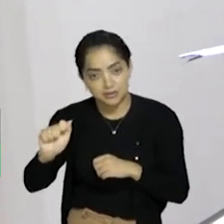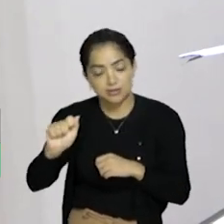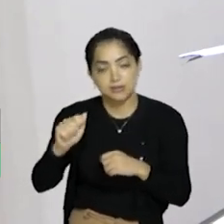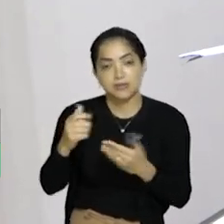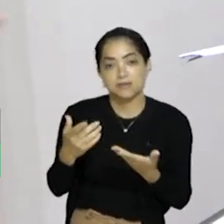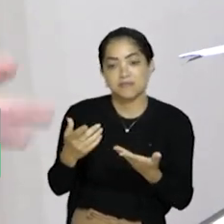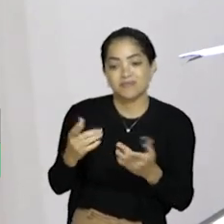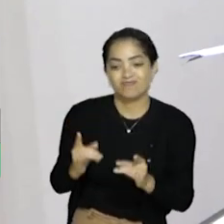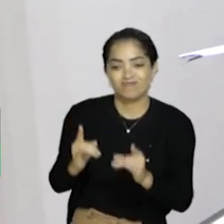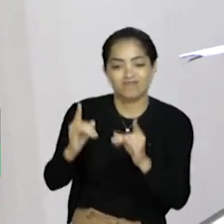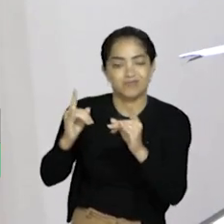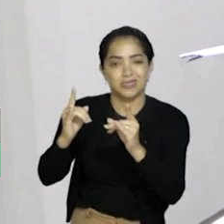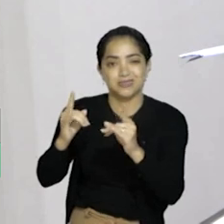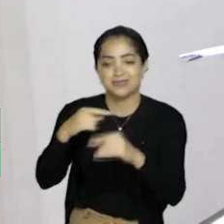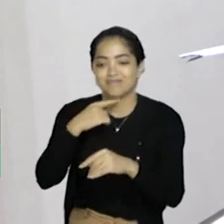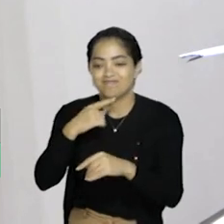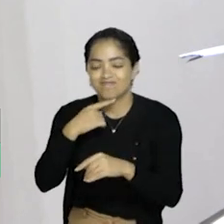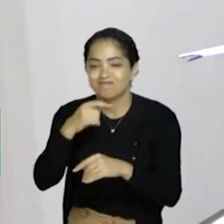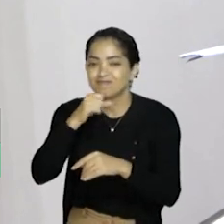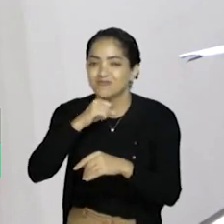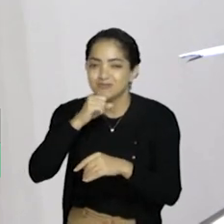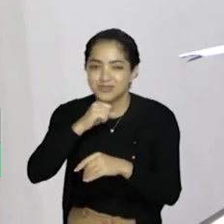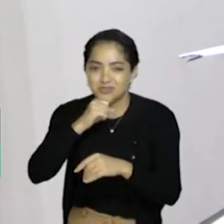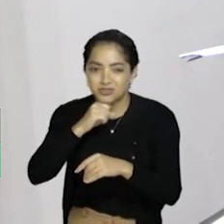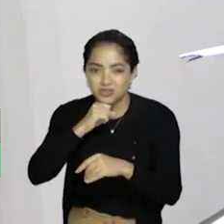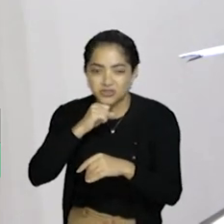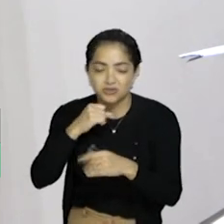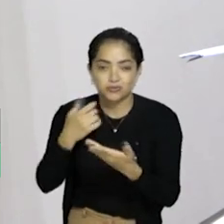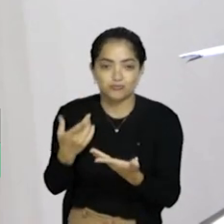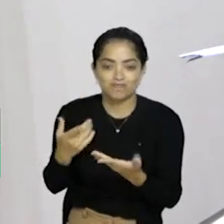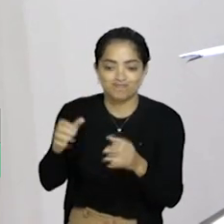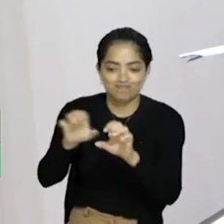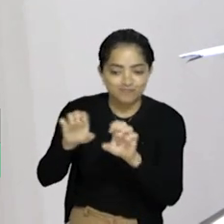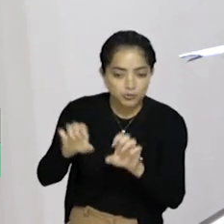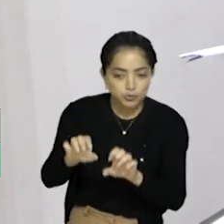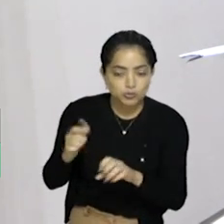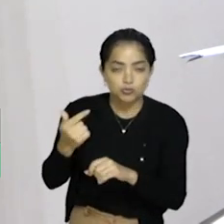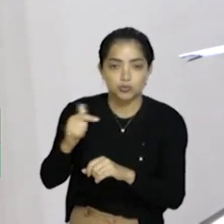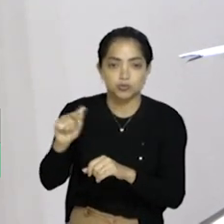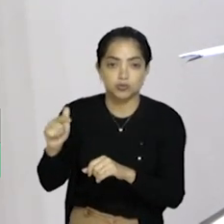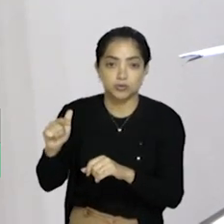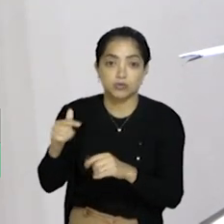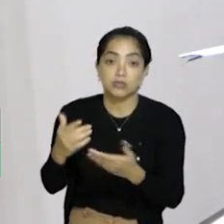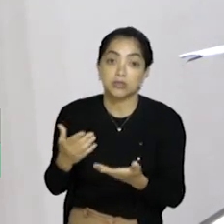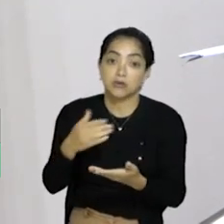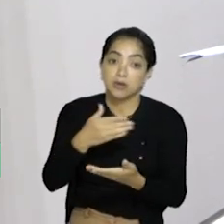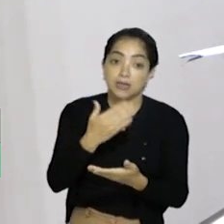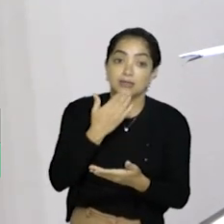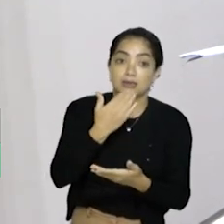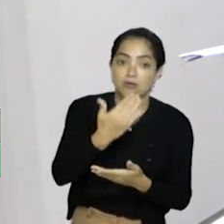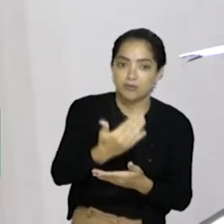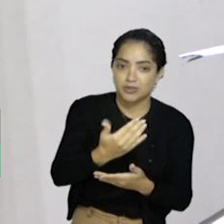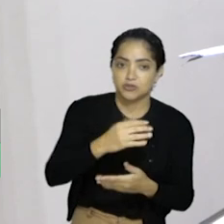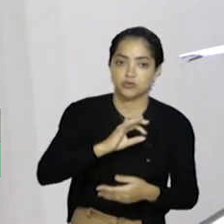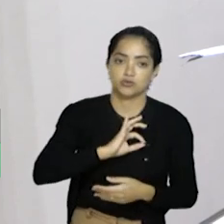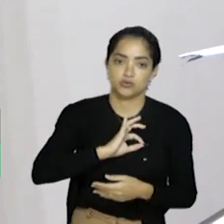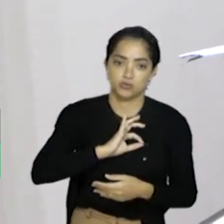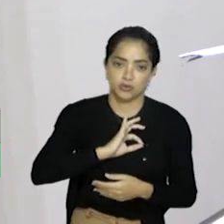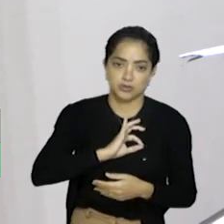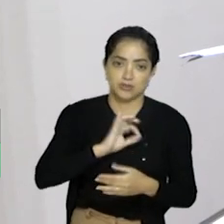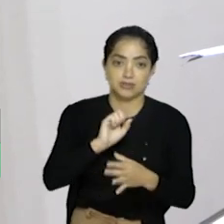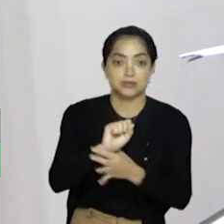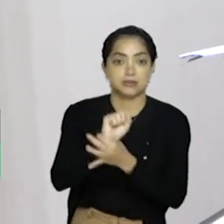condições um prédio antigo então é um pleiton dos policiais da segurança pública